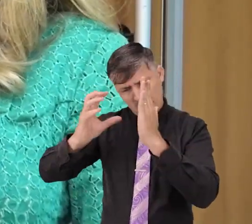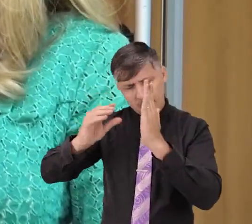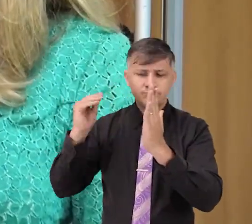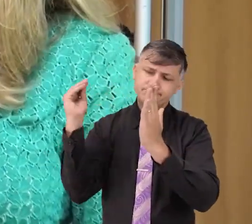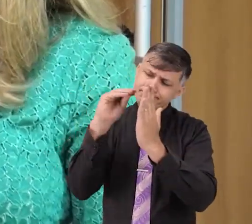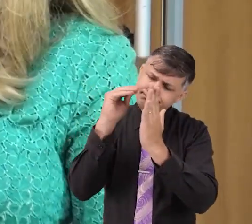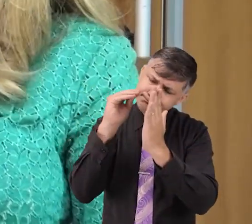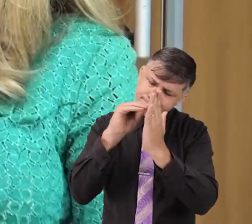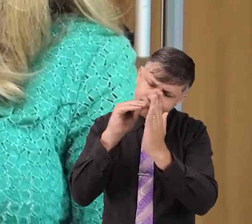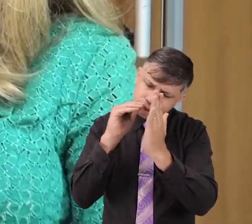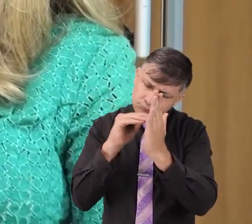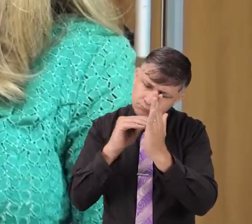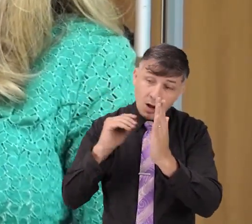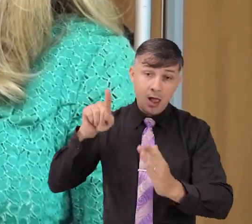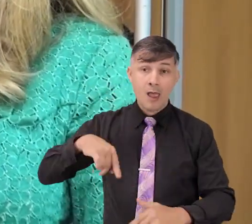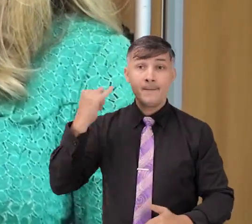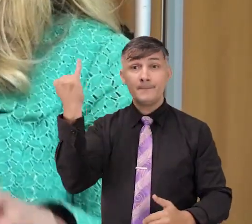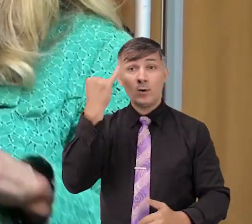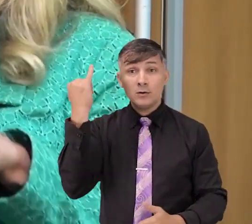O porquê dessa...